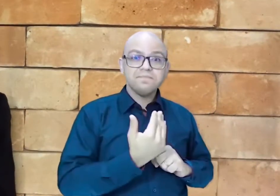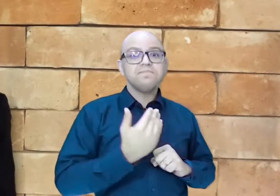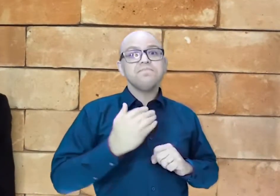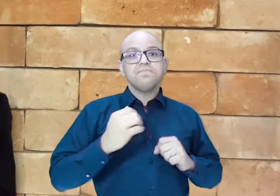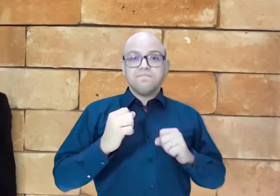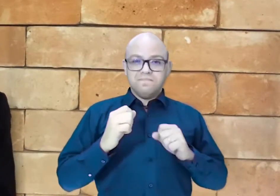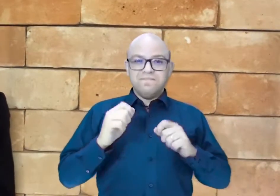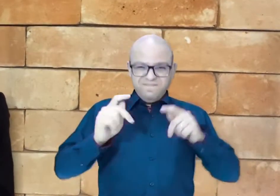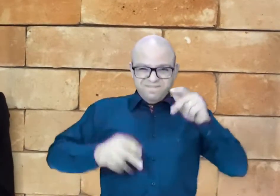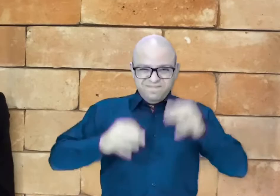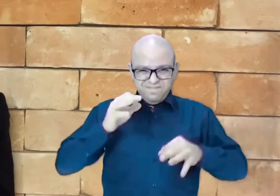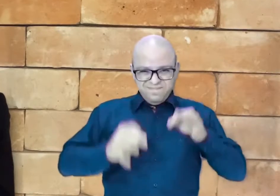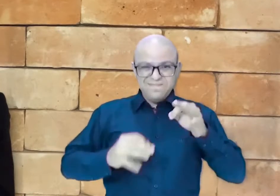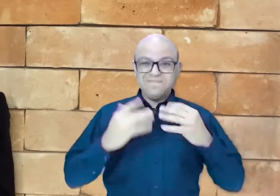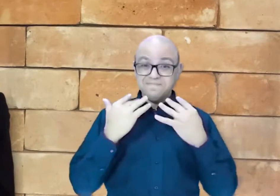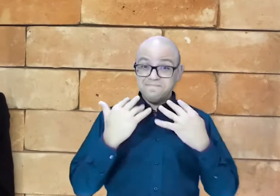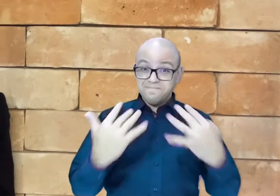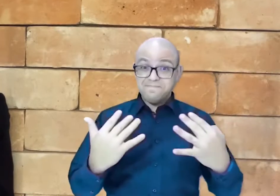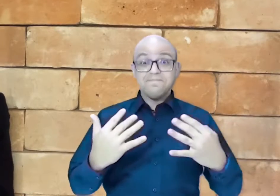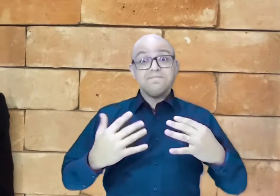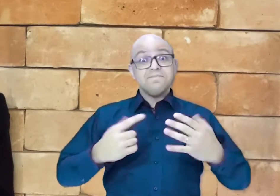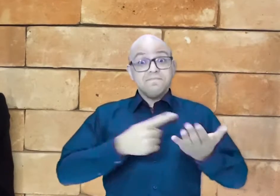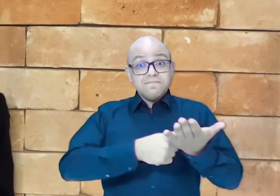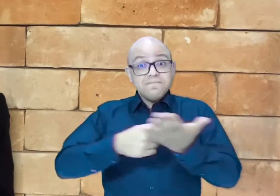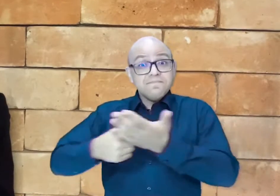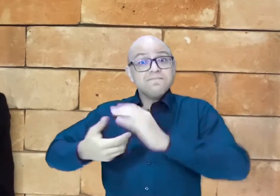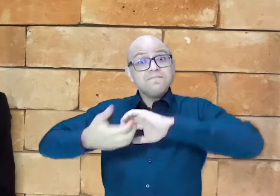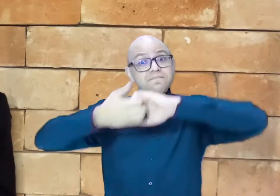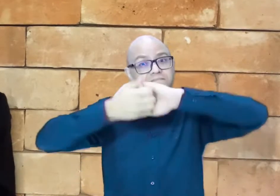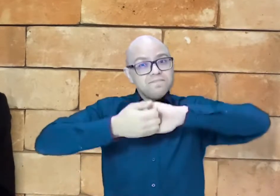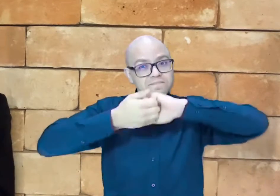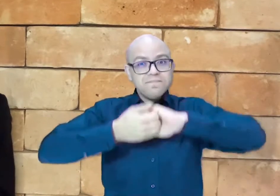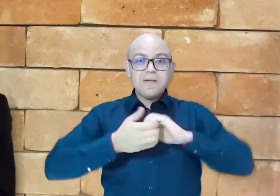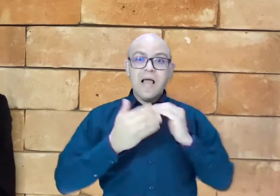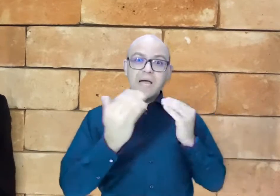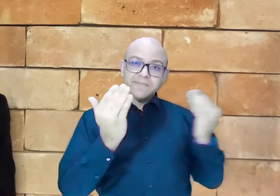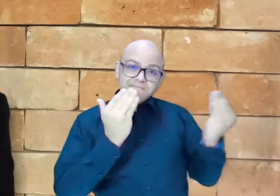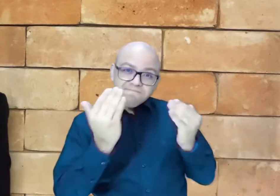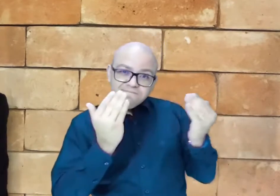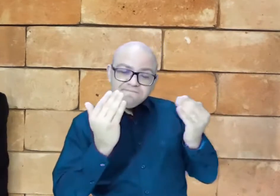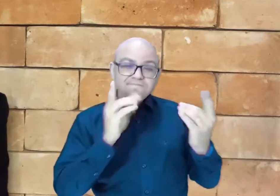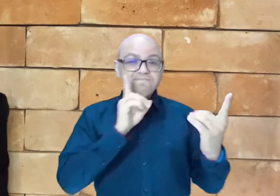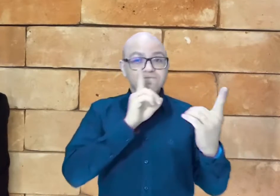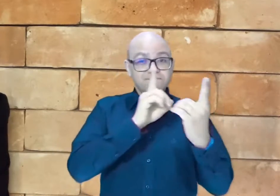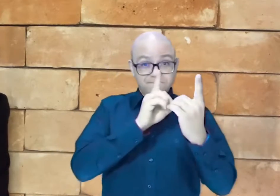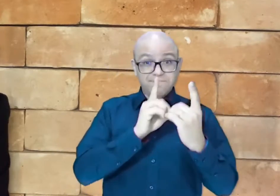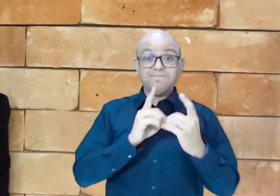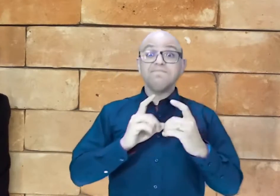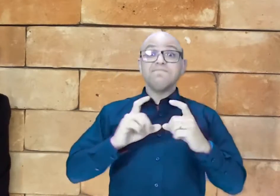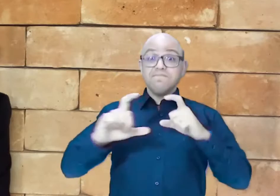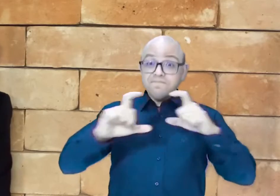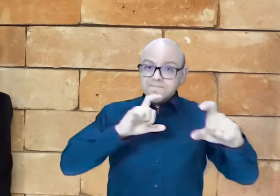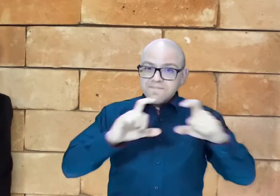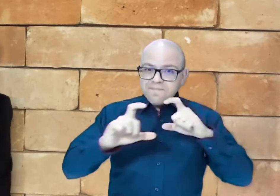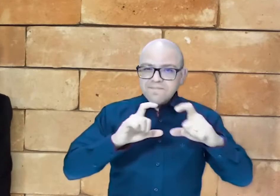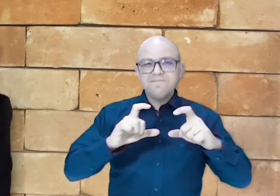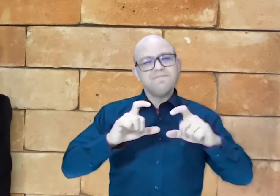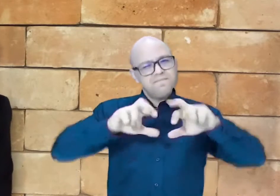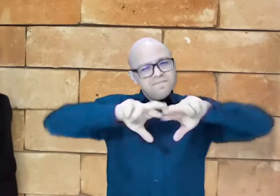ser disponibilizado para audiências, sessões de conciliação, de mediação, atendimentos psicossociais,